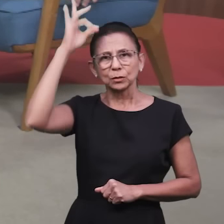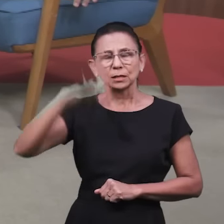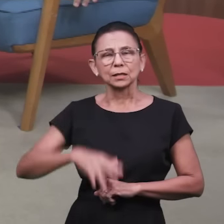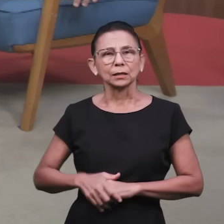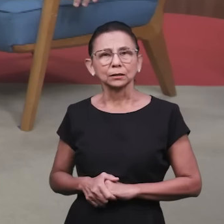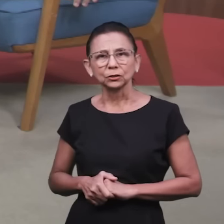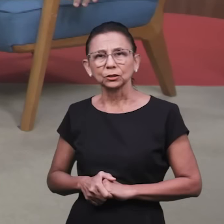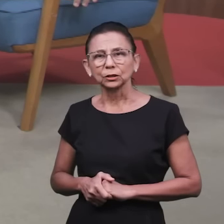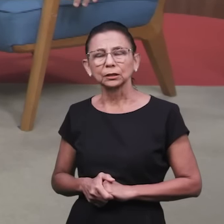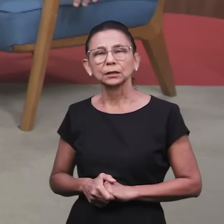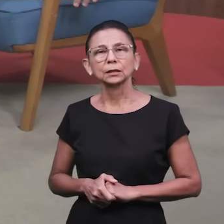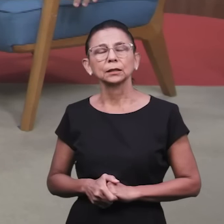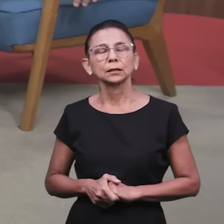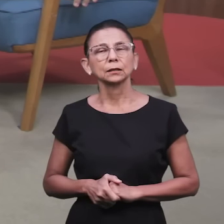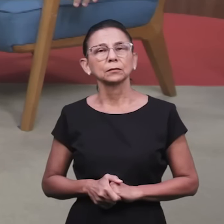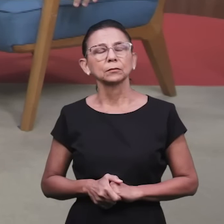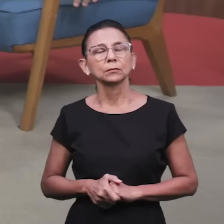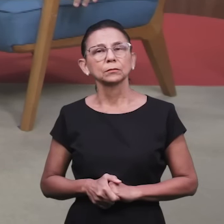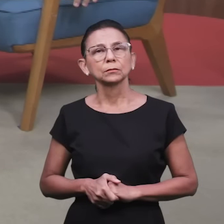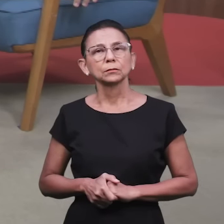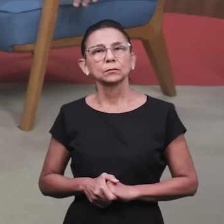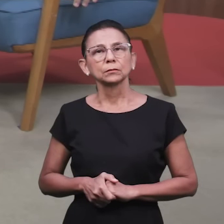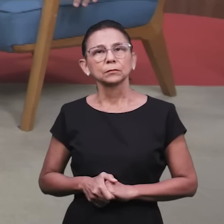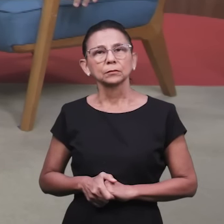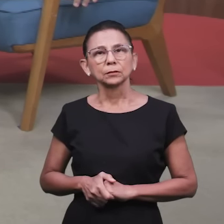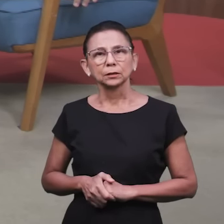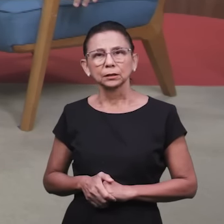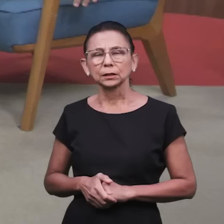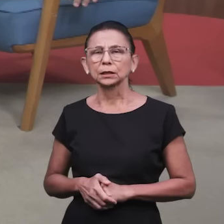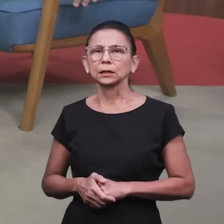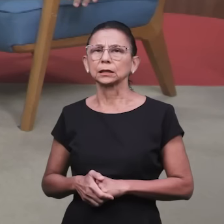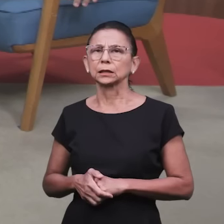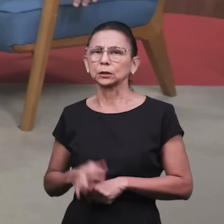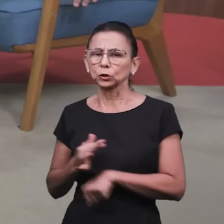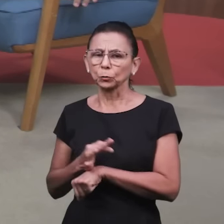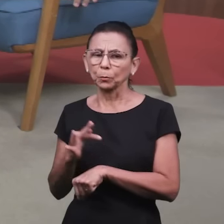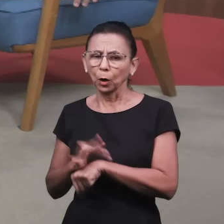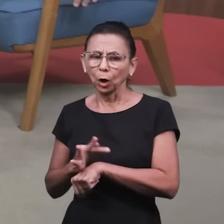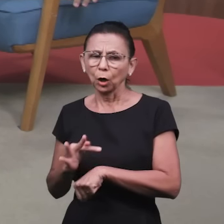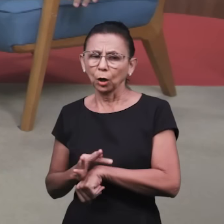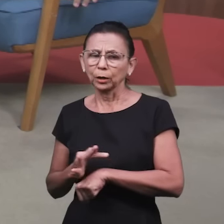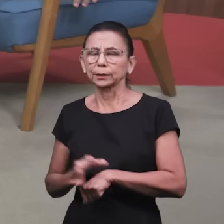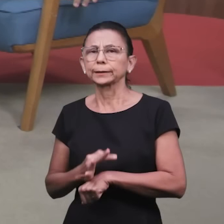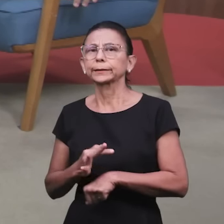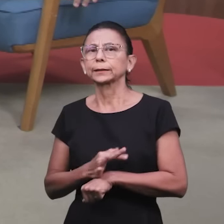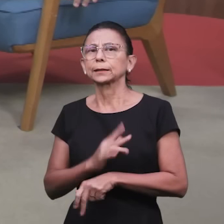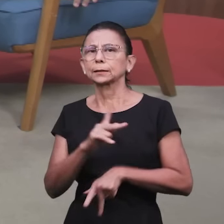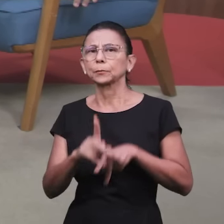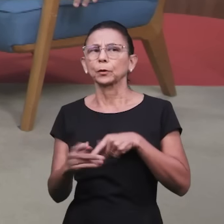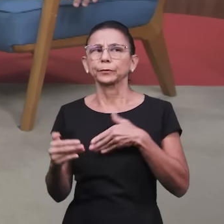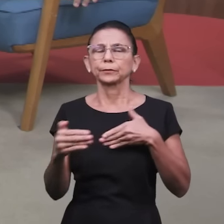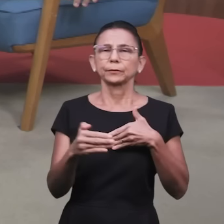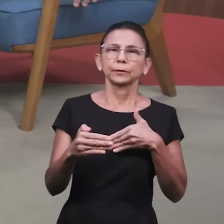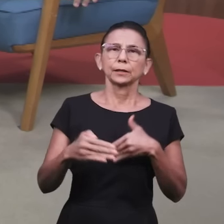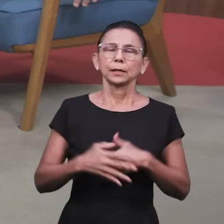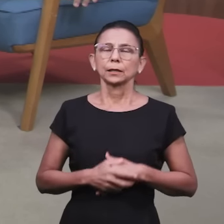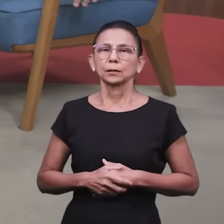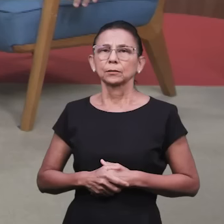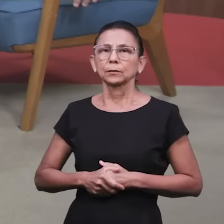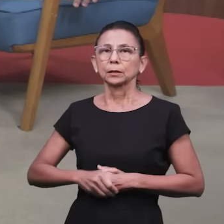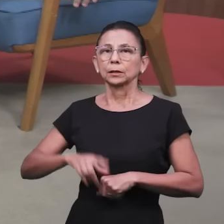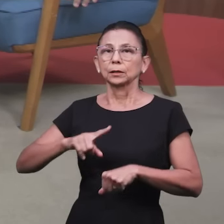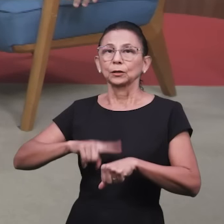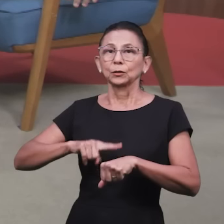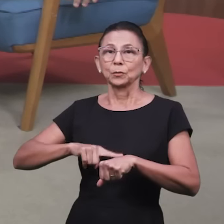Glória a Jesus. Porque a partir do momento que o Espírito Santo for tirado, que a igreja vai sair, que o Espírito Santo vai arrebatar, levar a igreja,